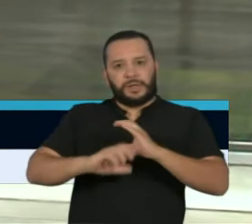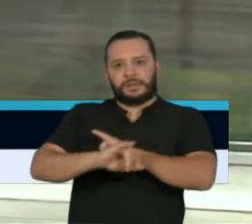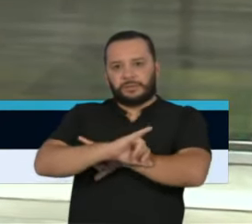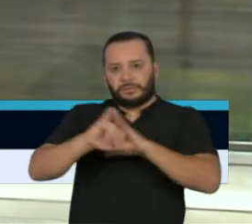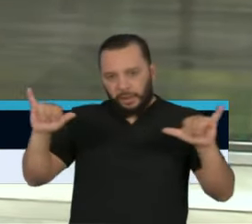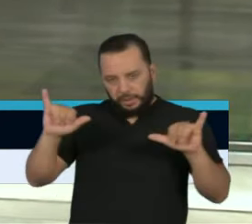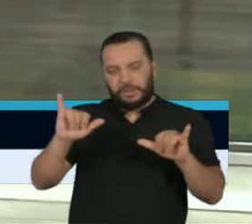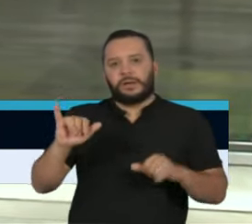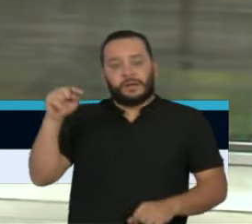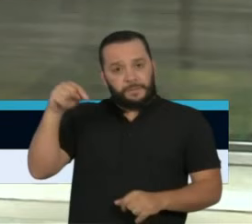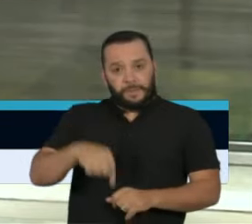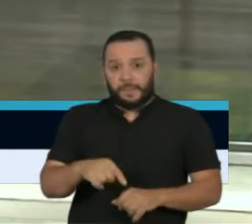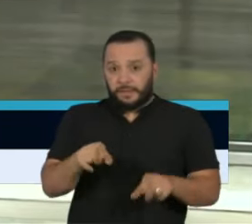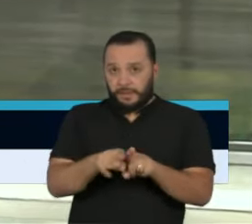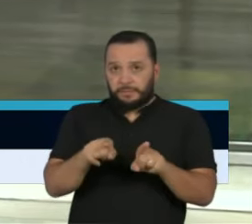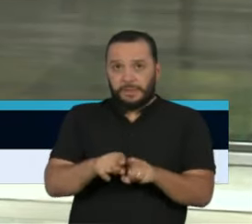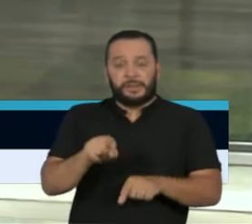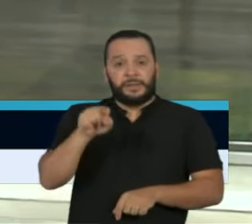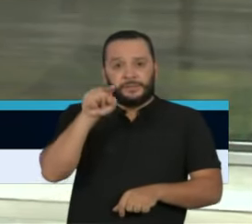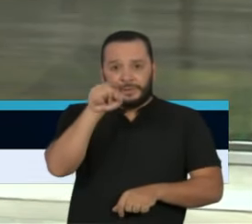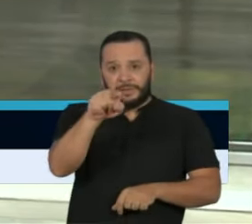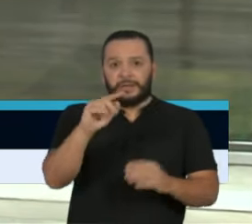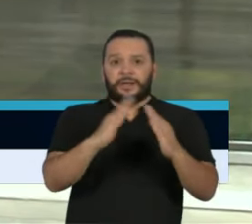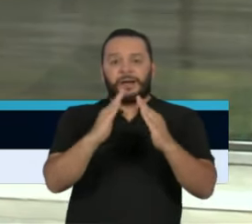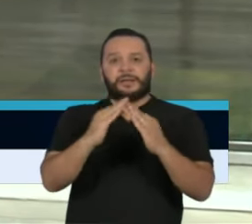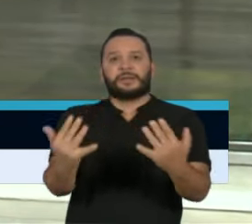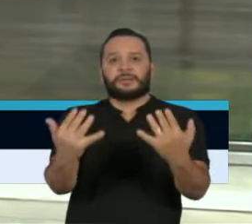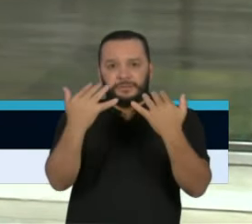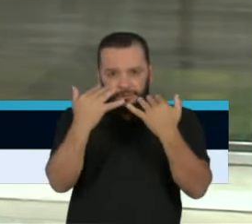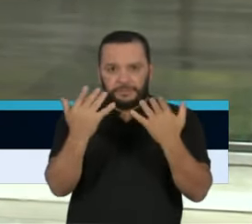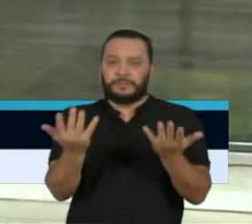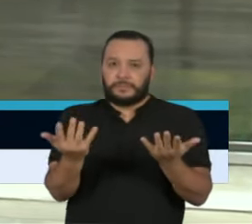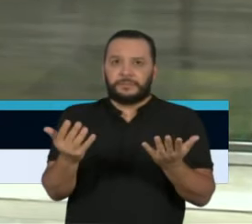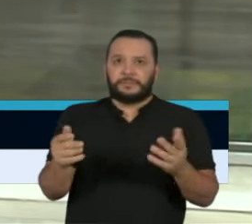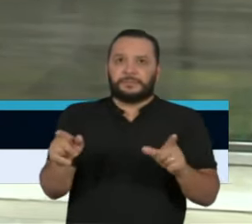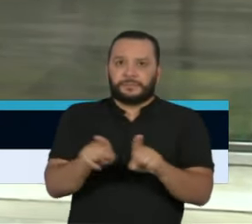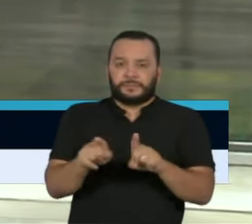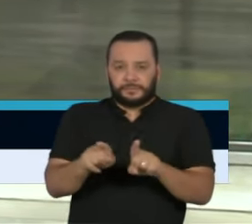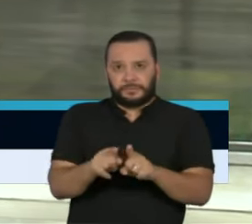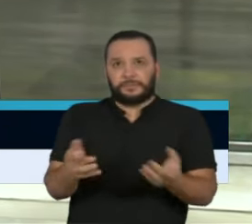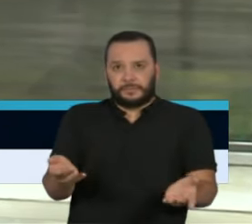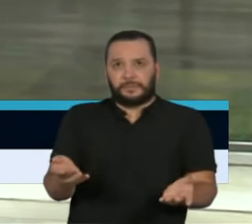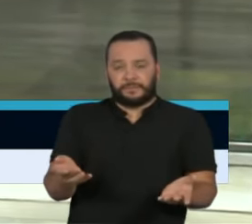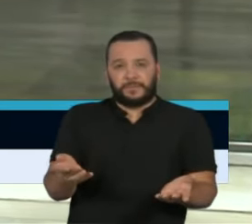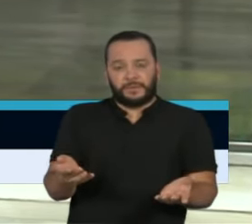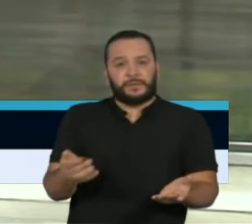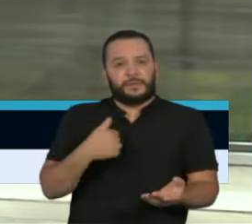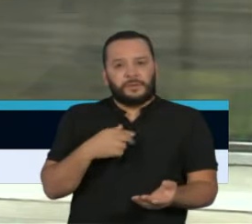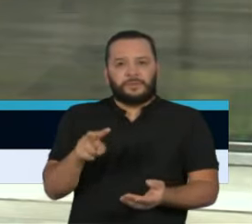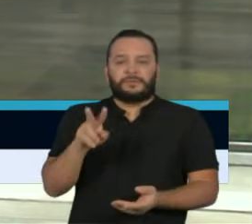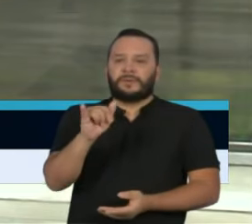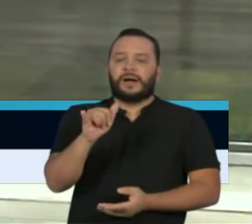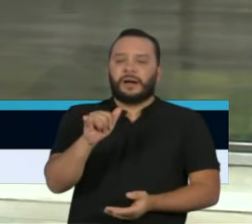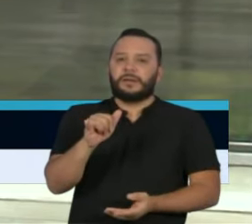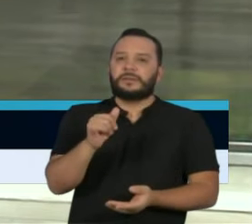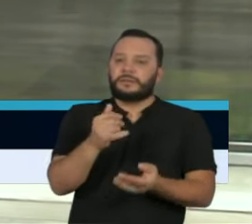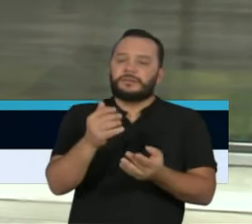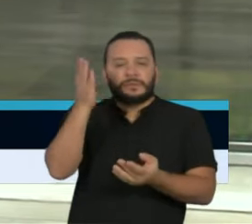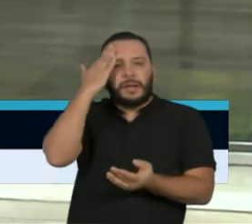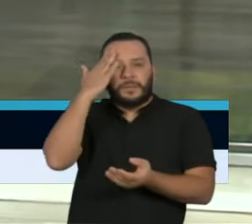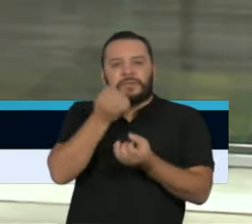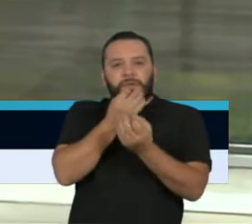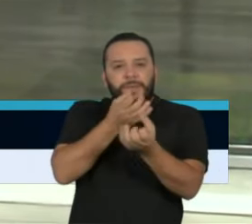estará aqui. A você que está em casa nos acompanhando, nos ouvindo, nos assistindo e que vai nos ler também nos informes